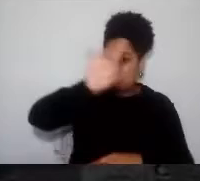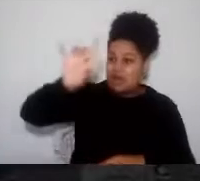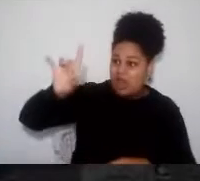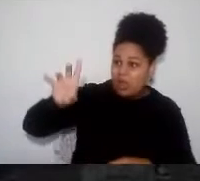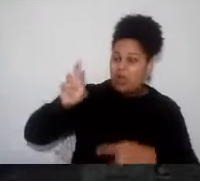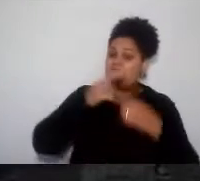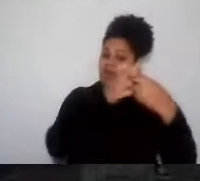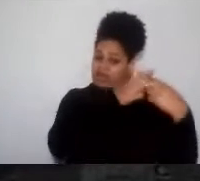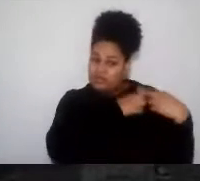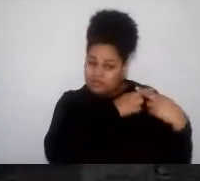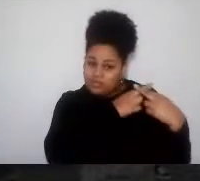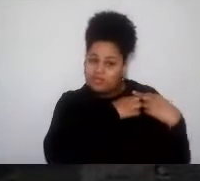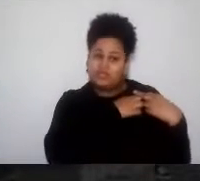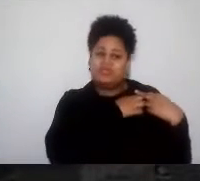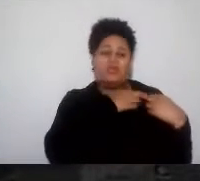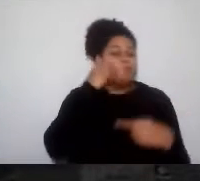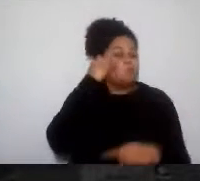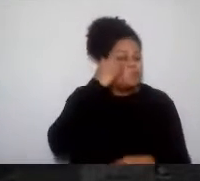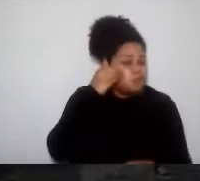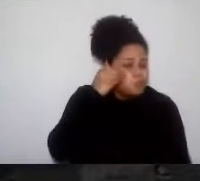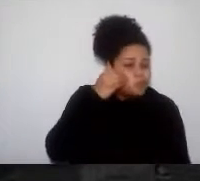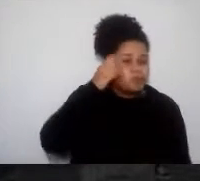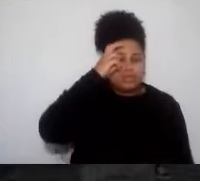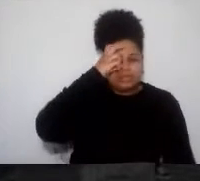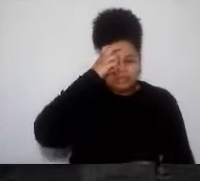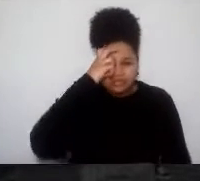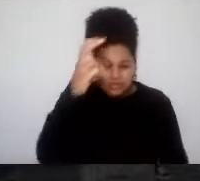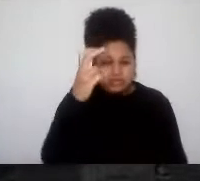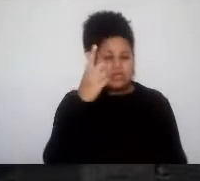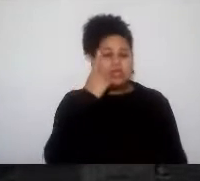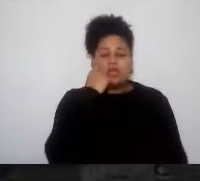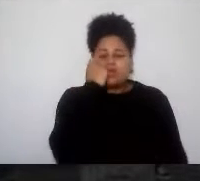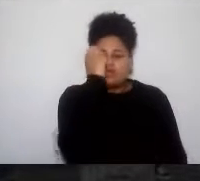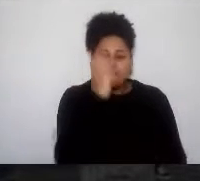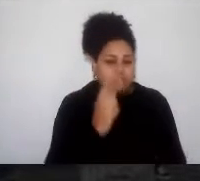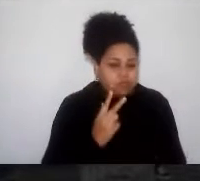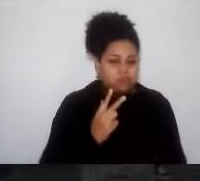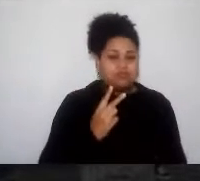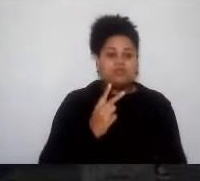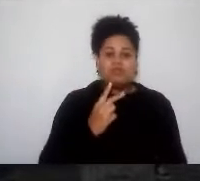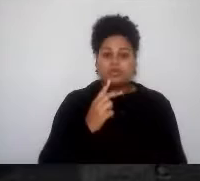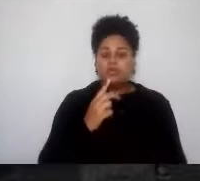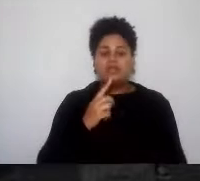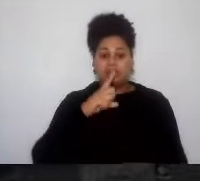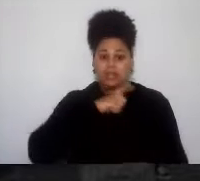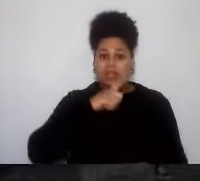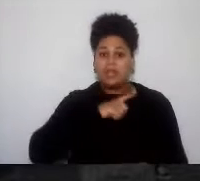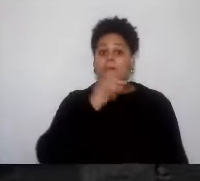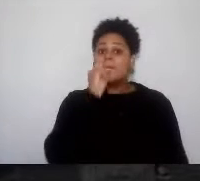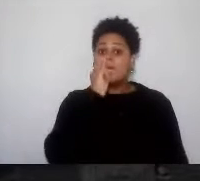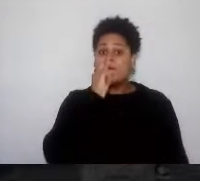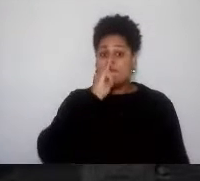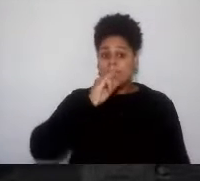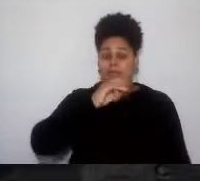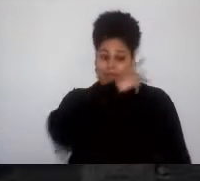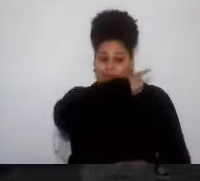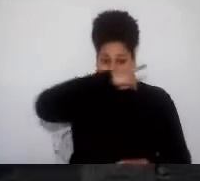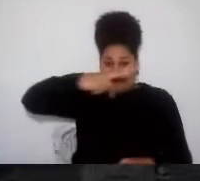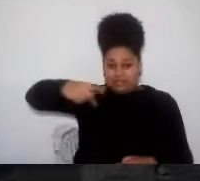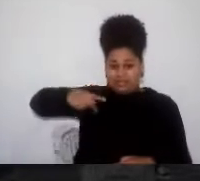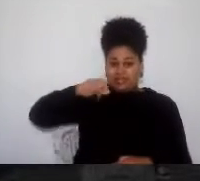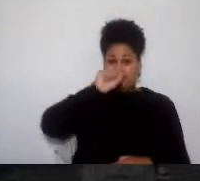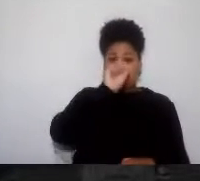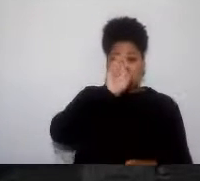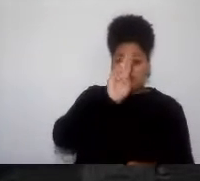experiente, sagaz, democrático, como, por exemplo, o nosso presidente Sérgio Butica, é uma garantia,